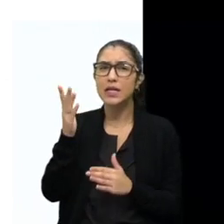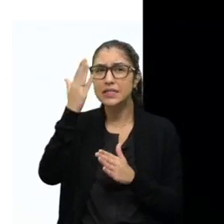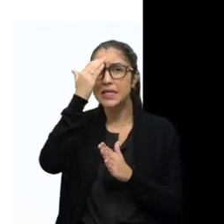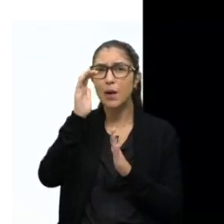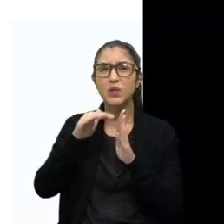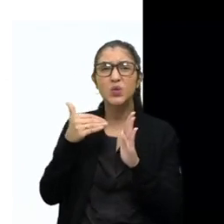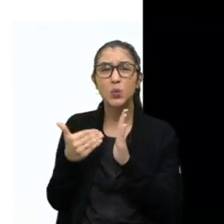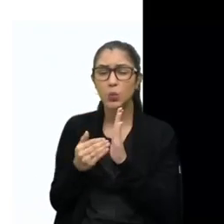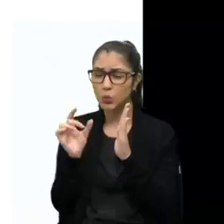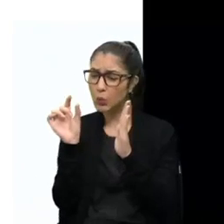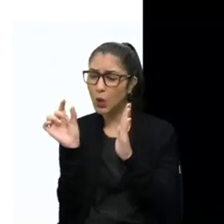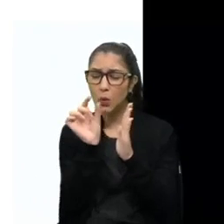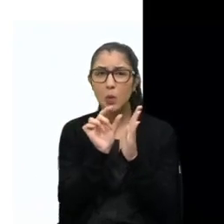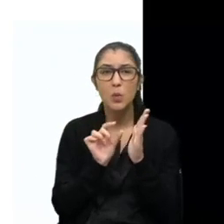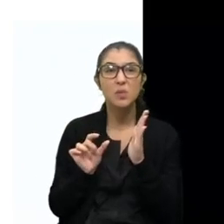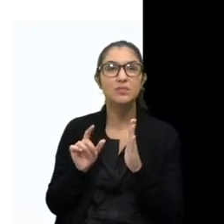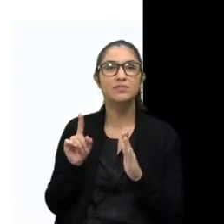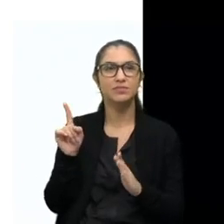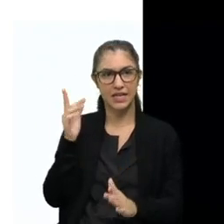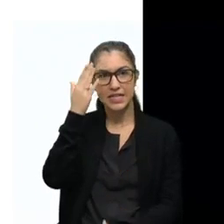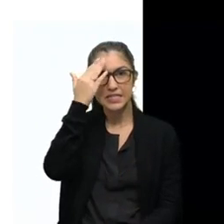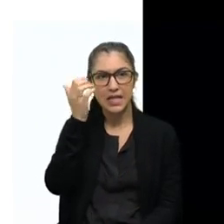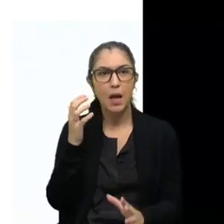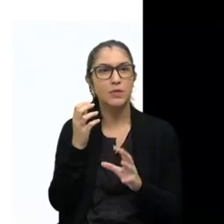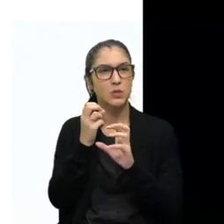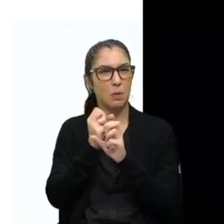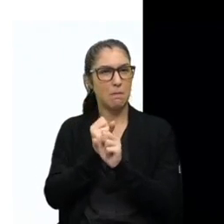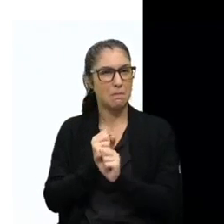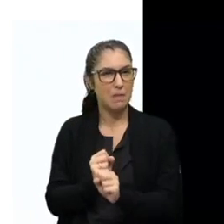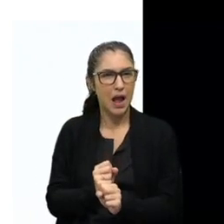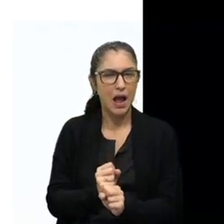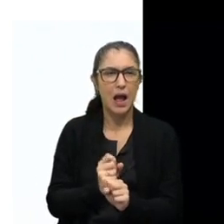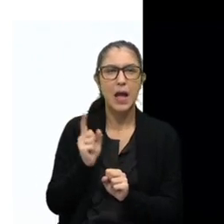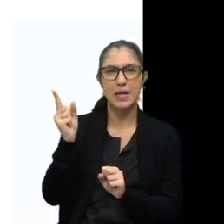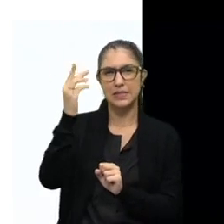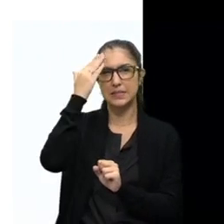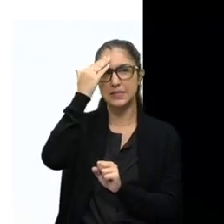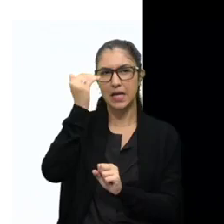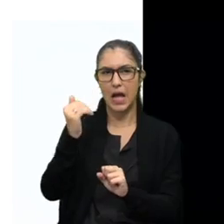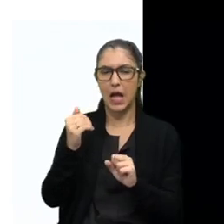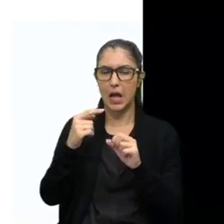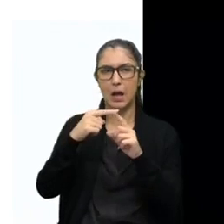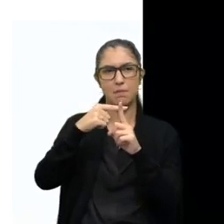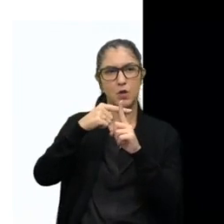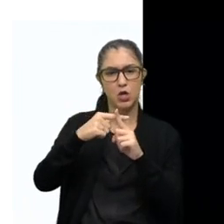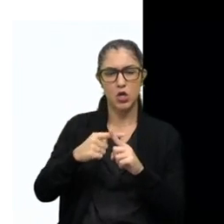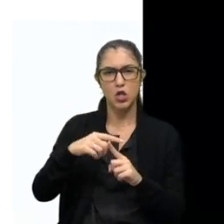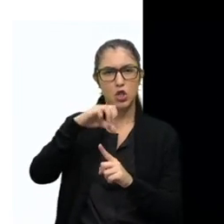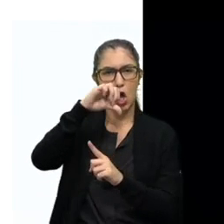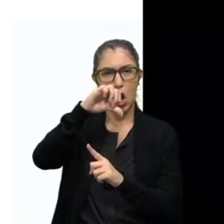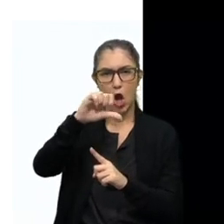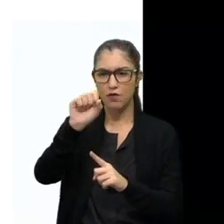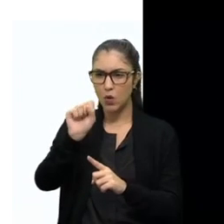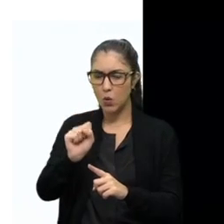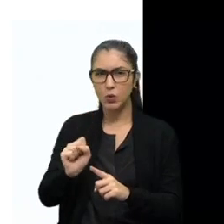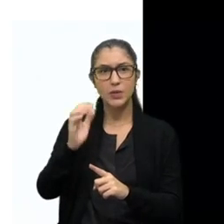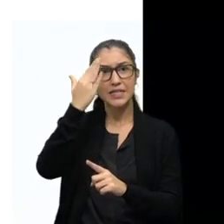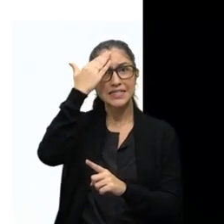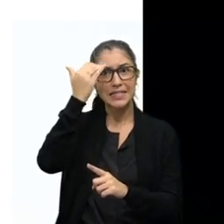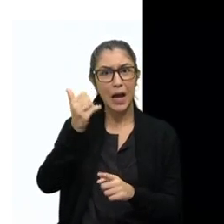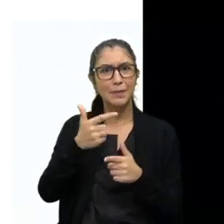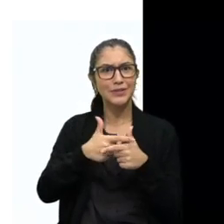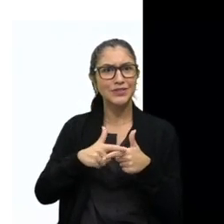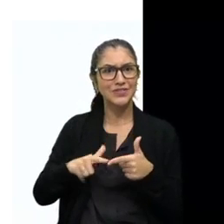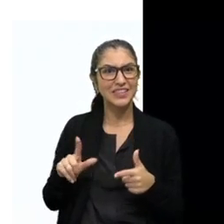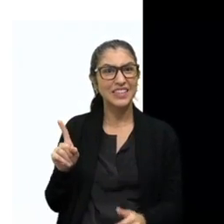preencheu tudinho. Ele sabe somar, mas na tabuada do 9, ele sabe do 8 e ele sabe fazer